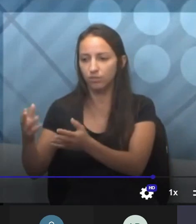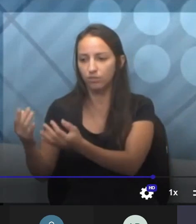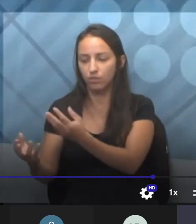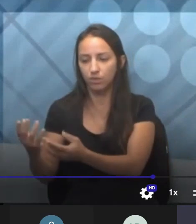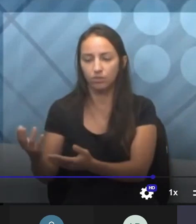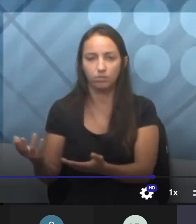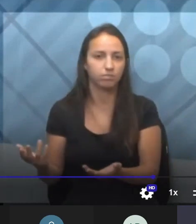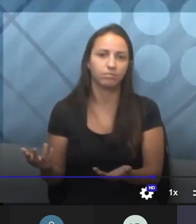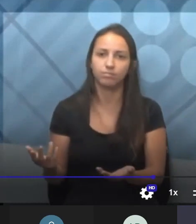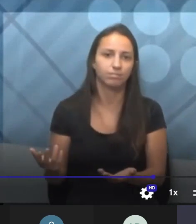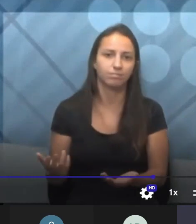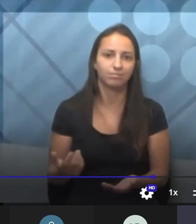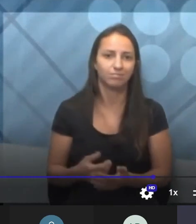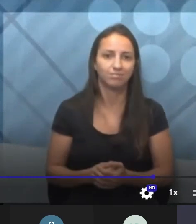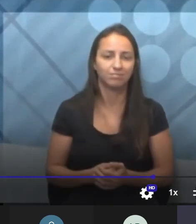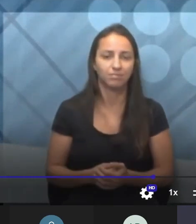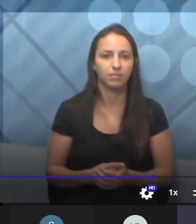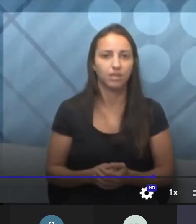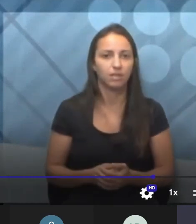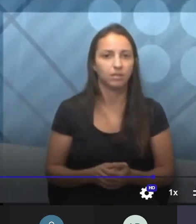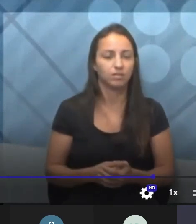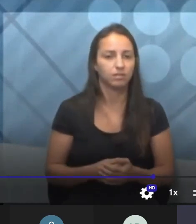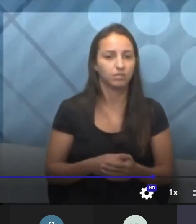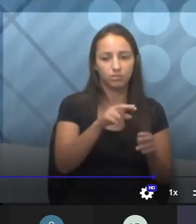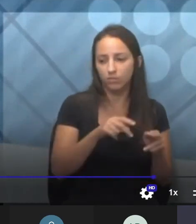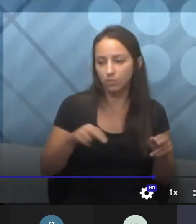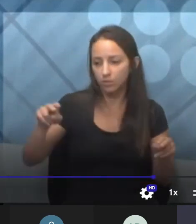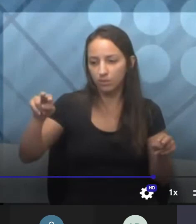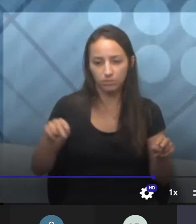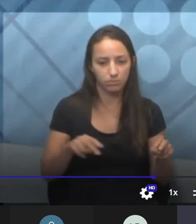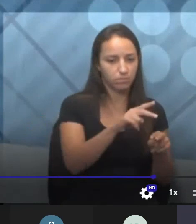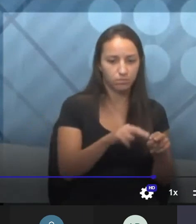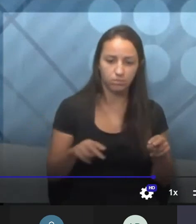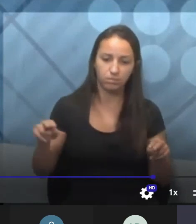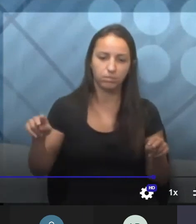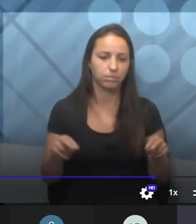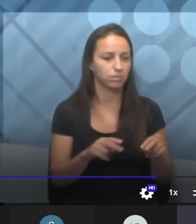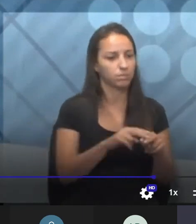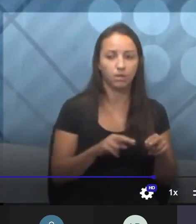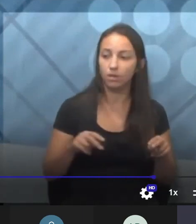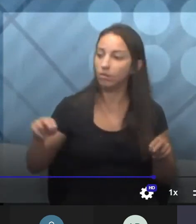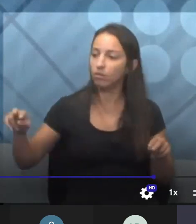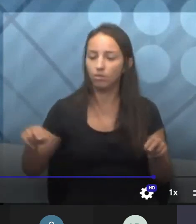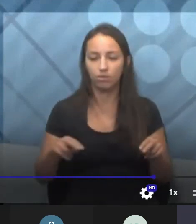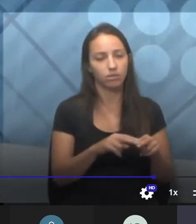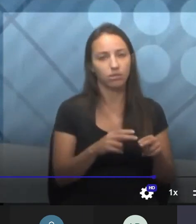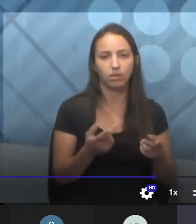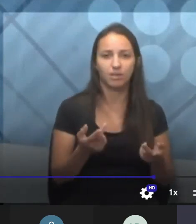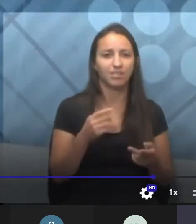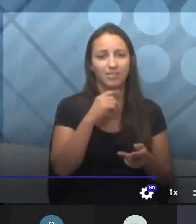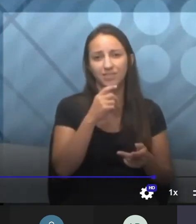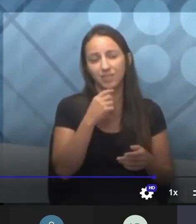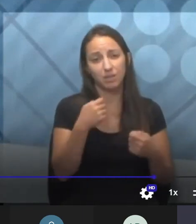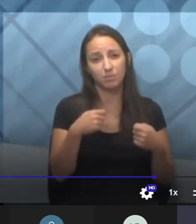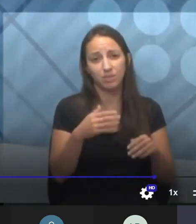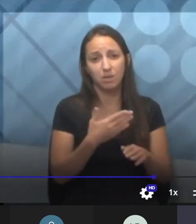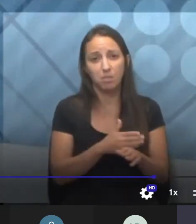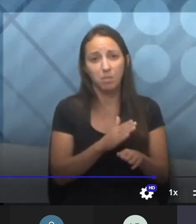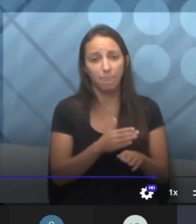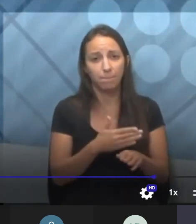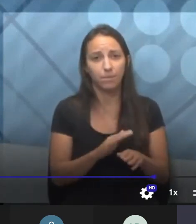fogão. Funciona? Não, não funciona, porque eu vou para cá, volto aqui, depois vou lá longe e volto aqui. Não funciona. A